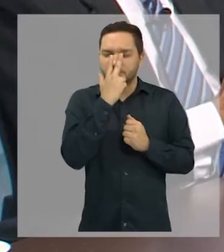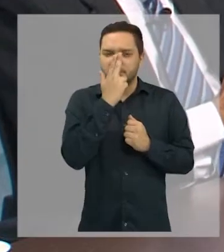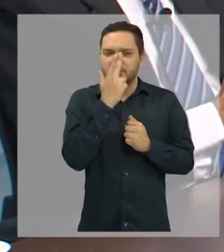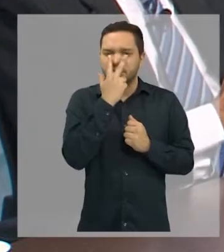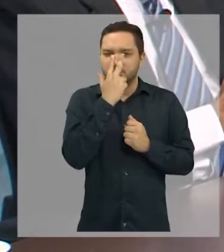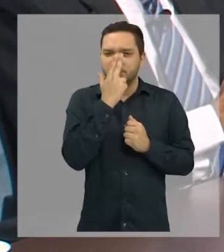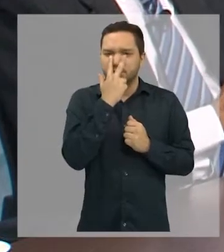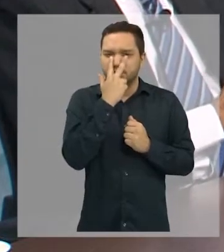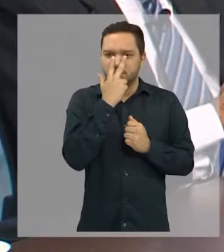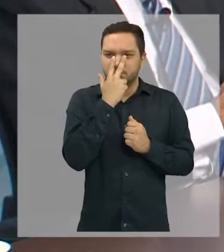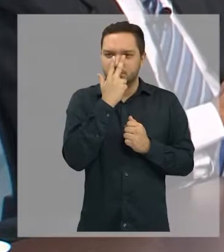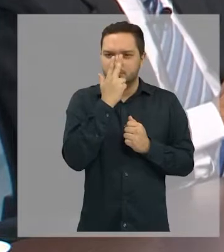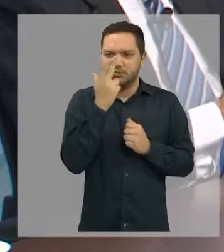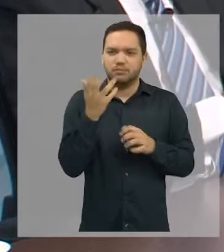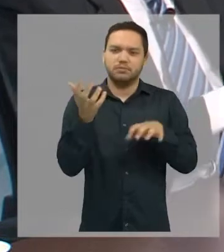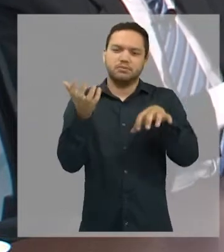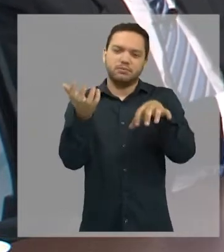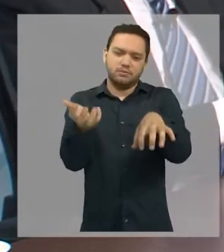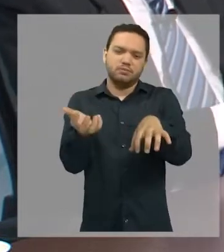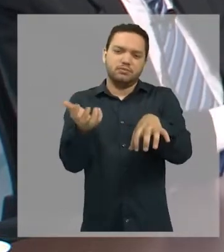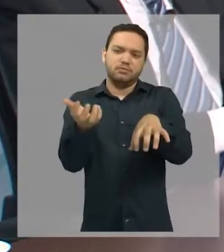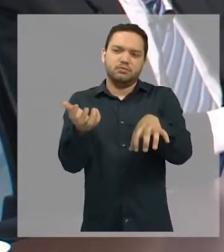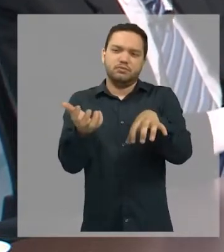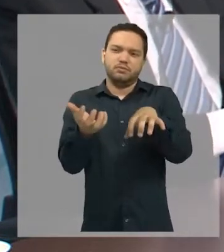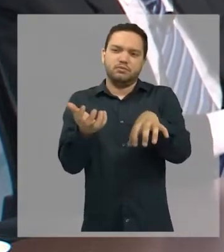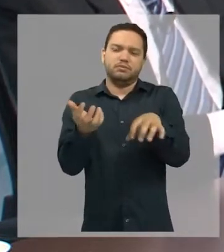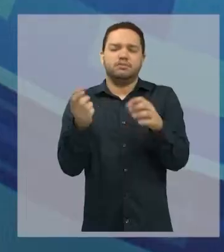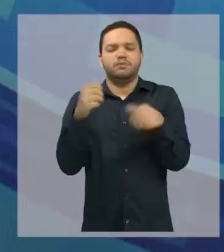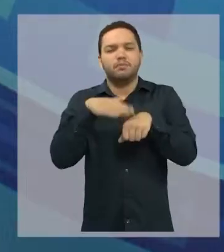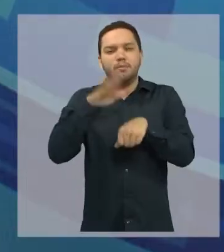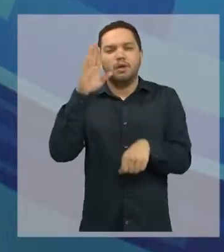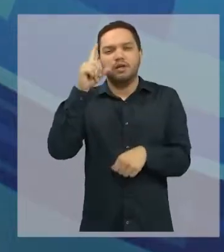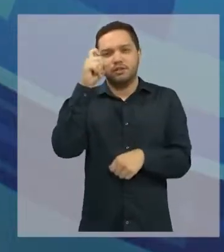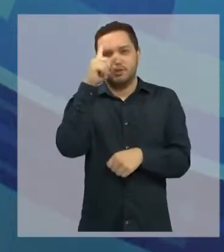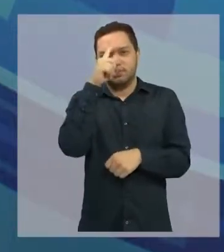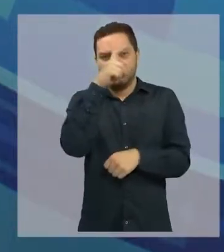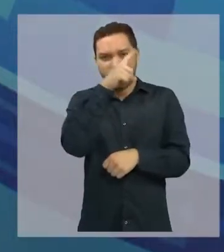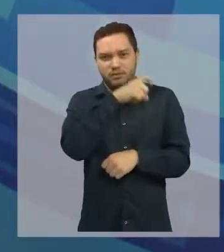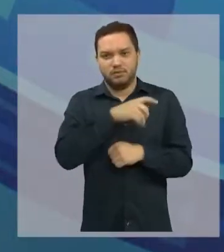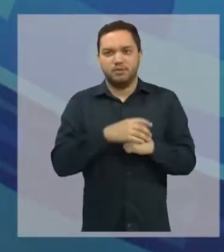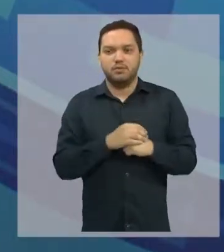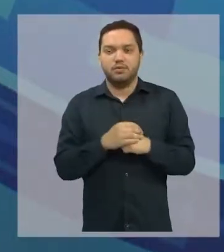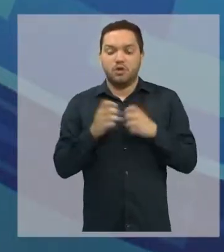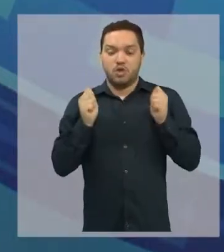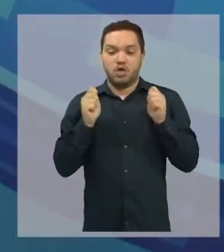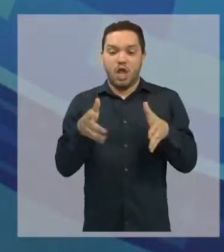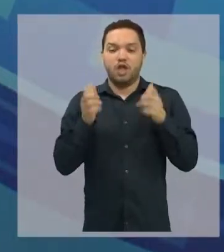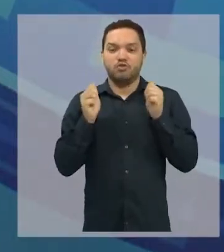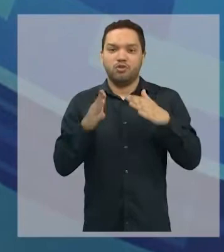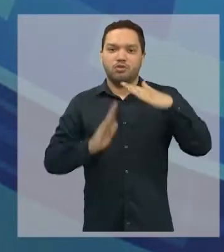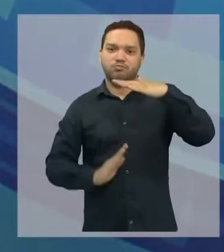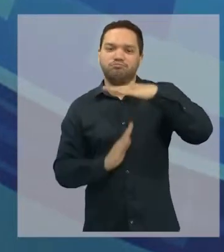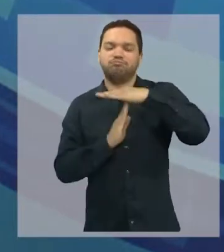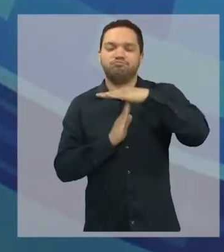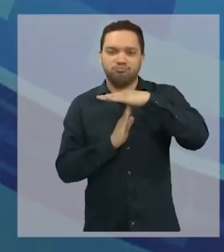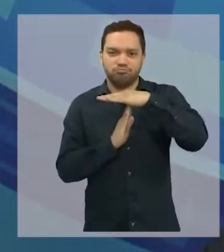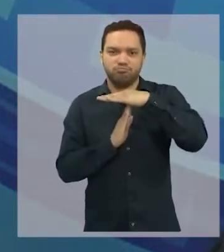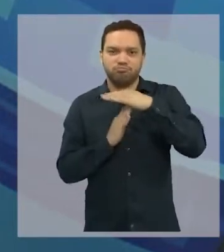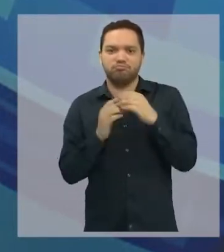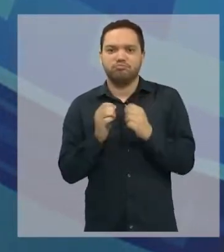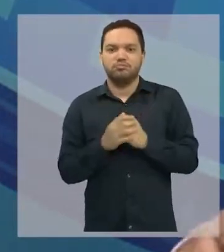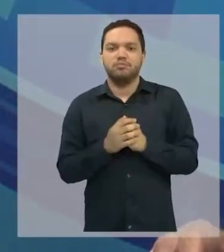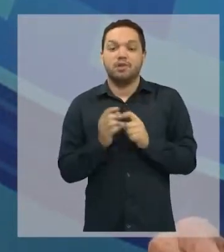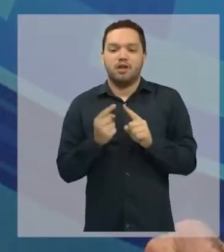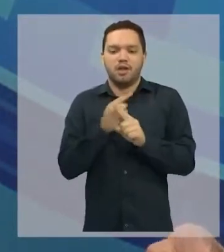delicada a prerrogativa do Congresso tomar certas decisões, porque tem o teto de gastos. Agora há pouco, na